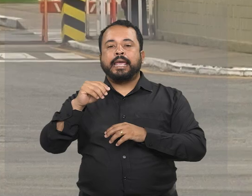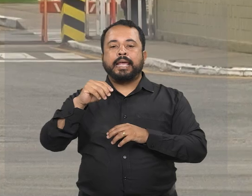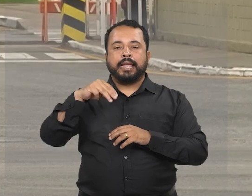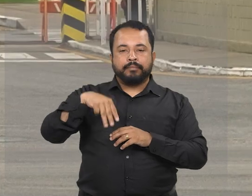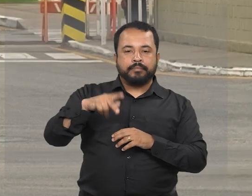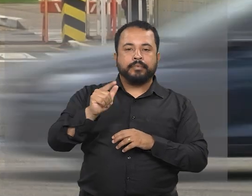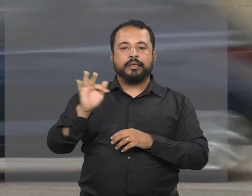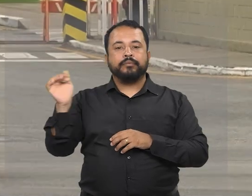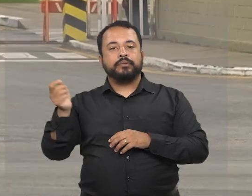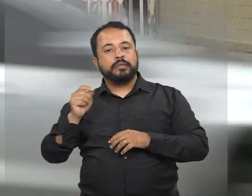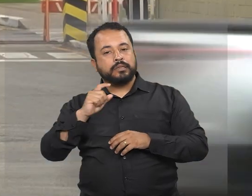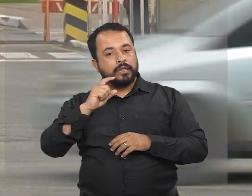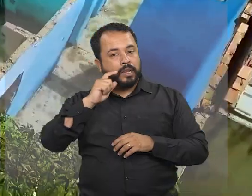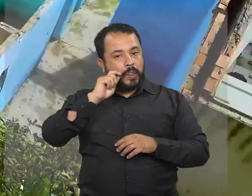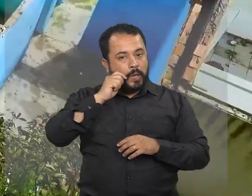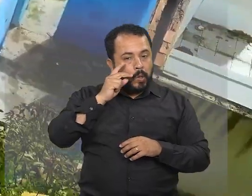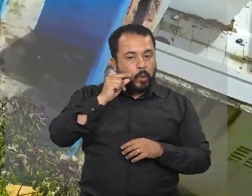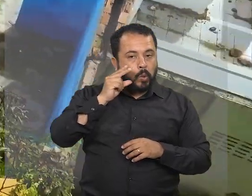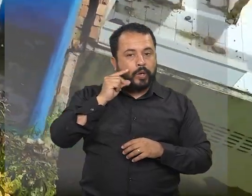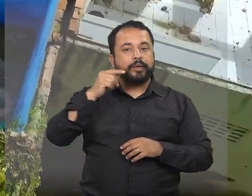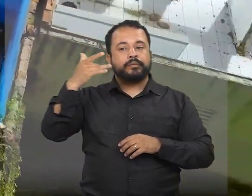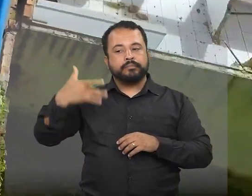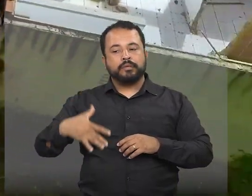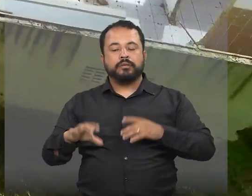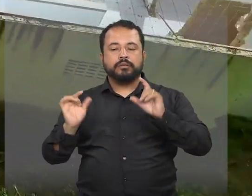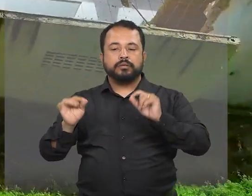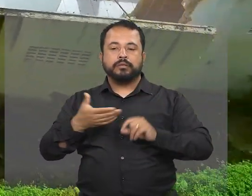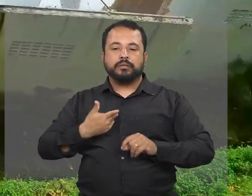iniciou outro acordo com a Braskem. Trata-se de